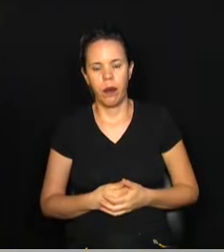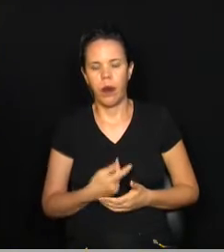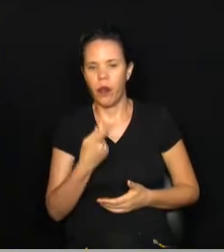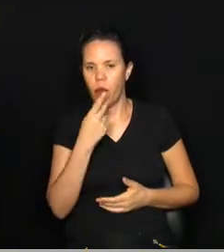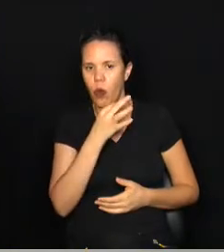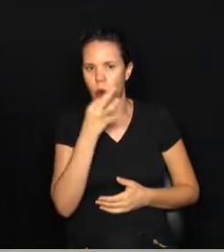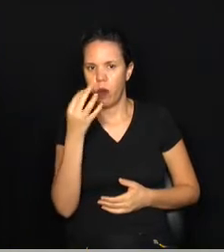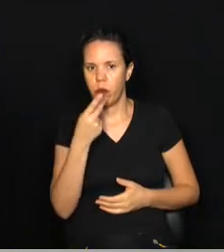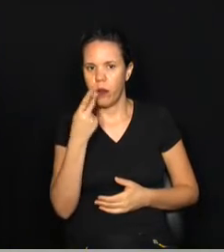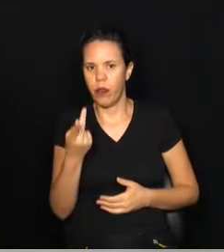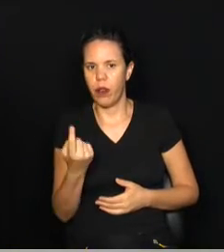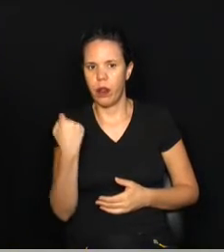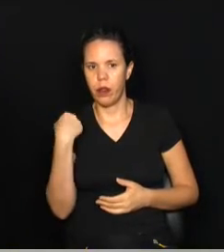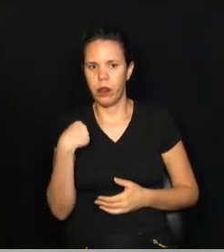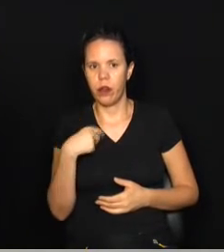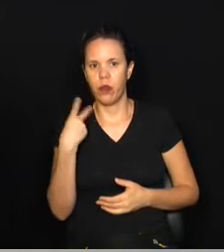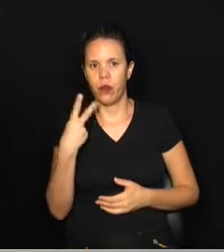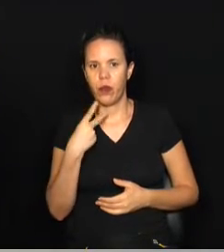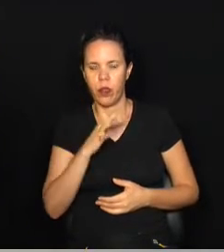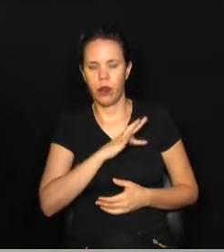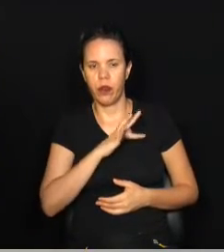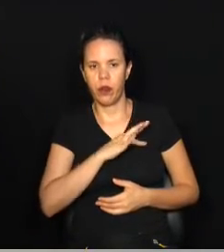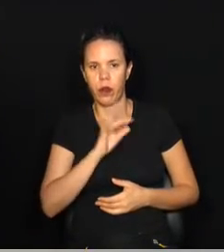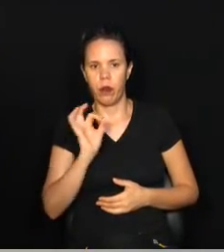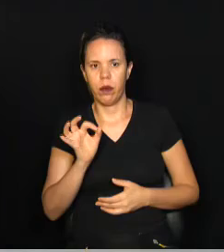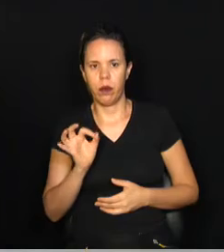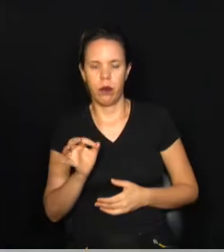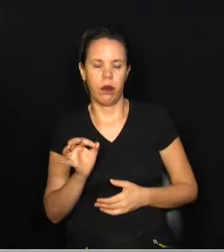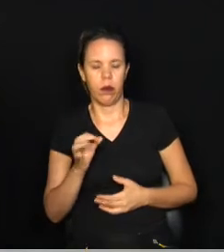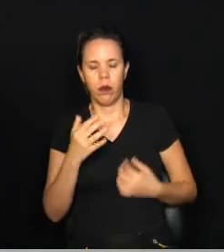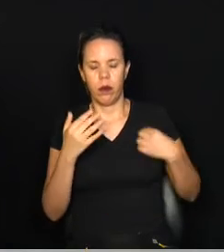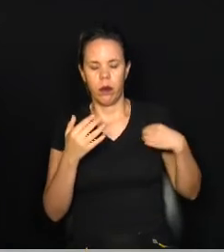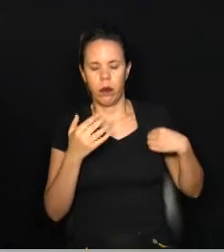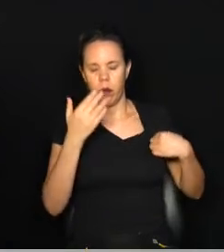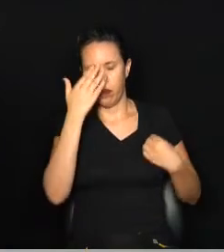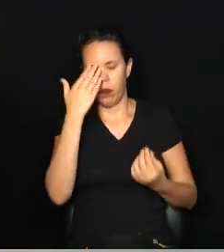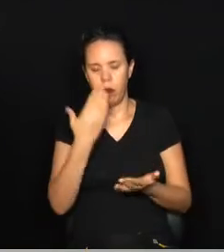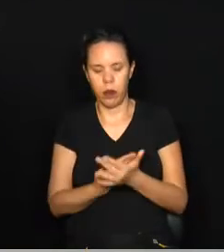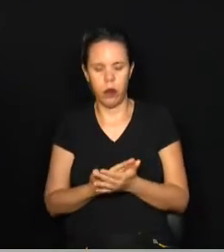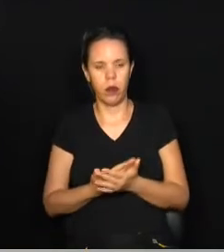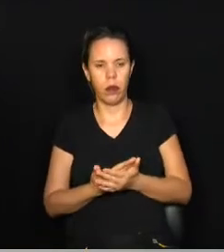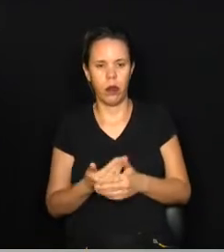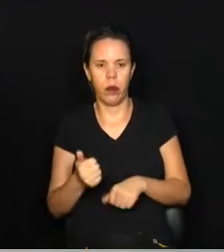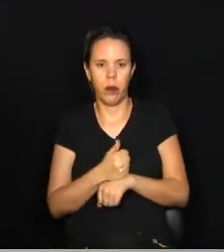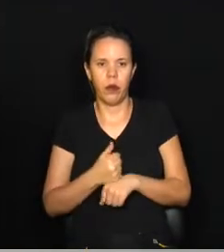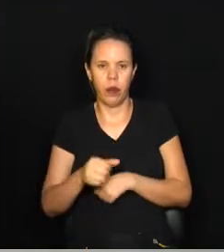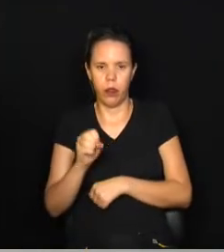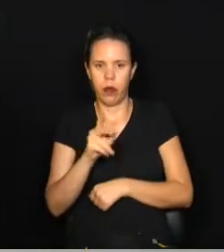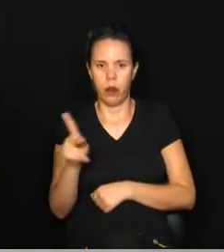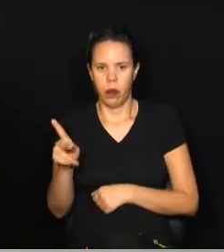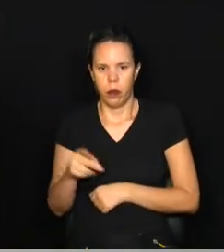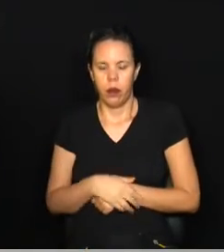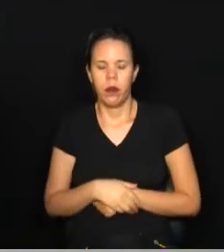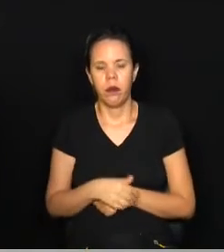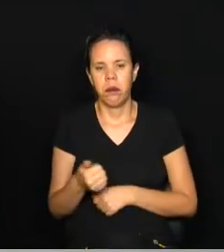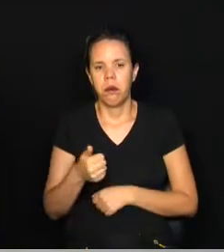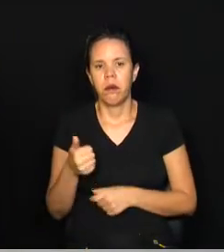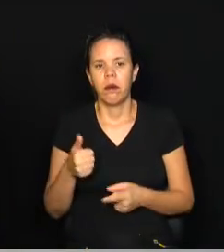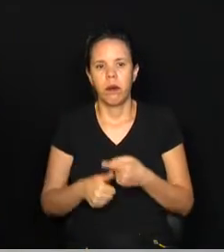fala do vereador Fernando Mendes. Acredito que a optometria, como a primeira